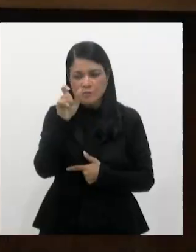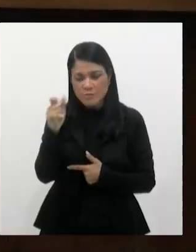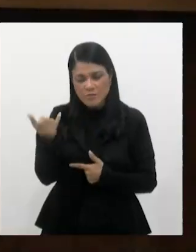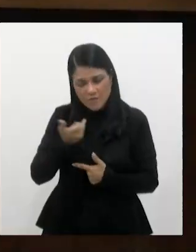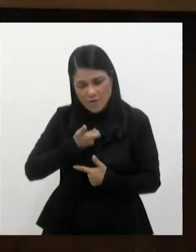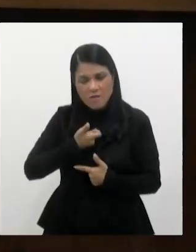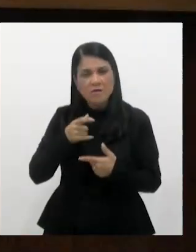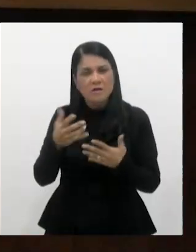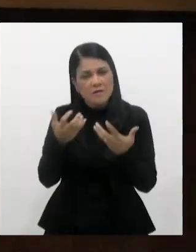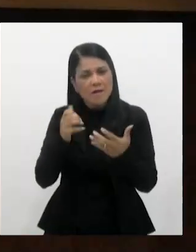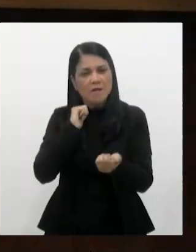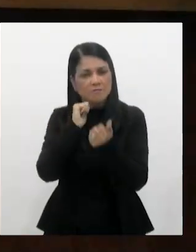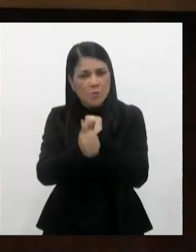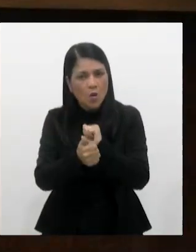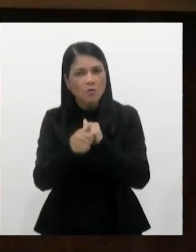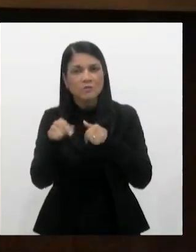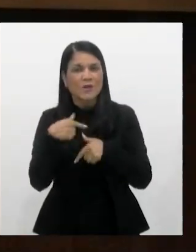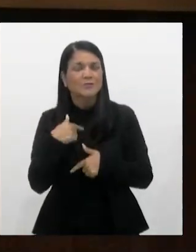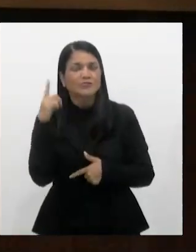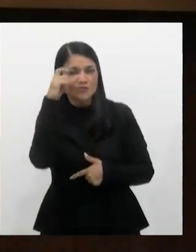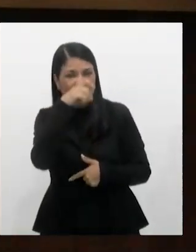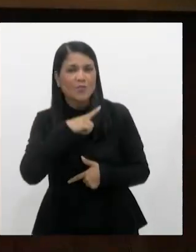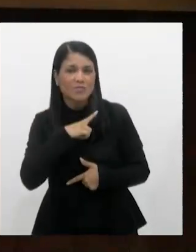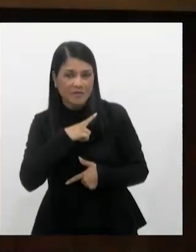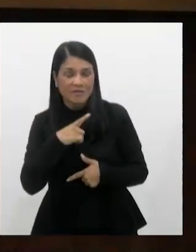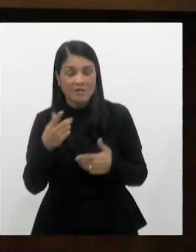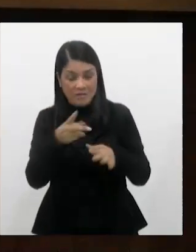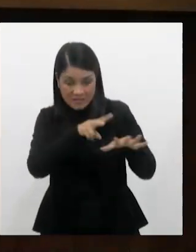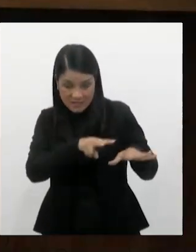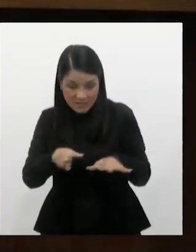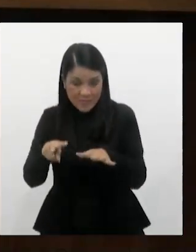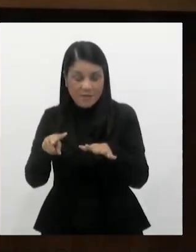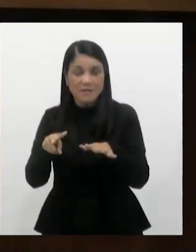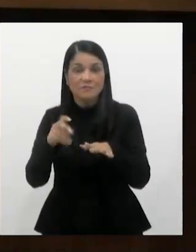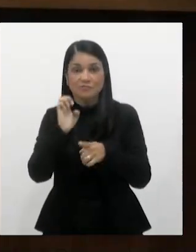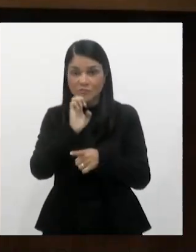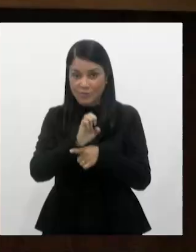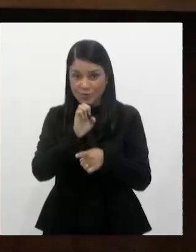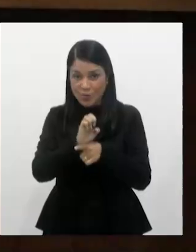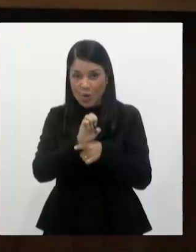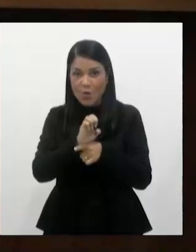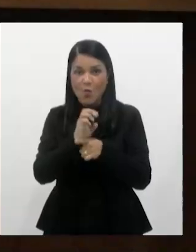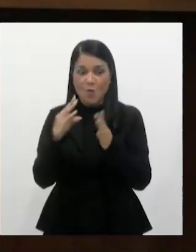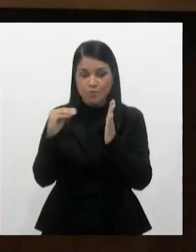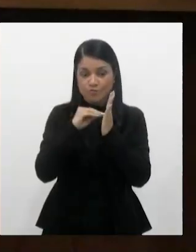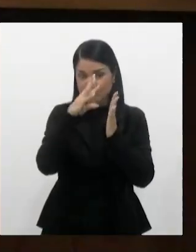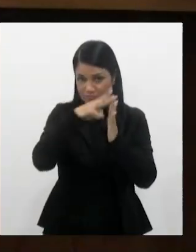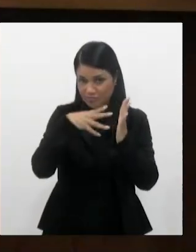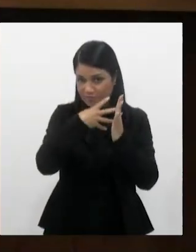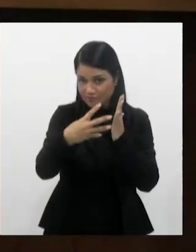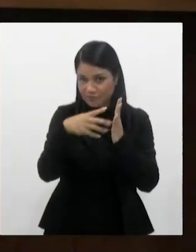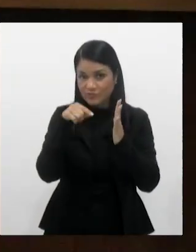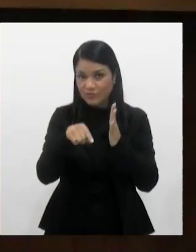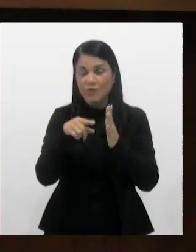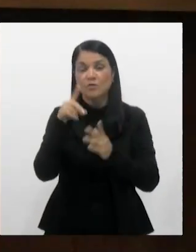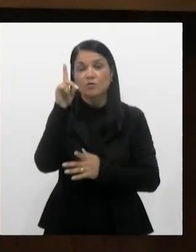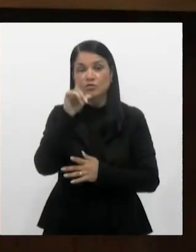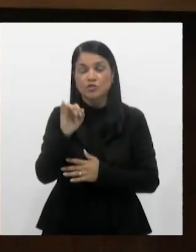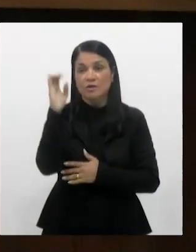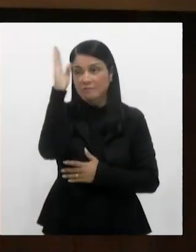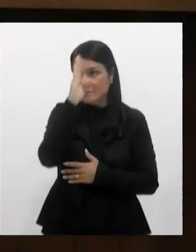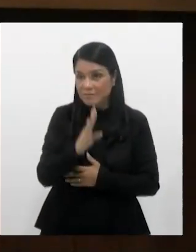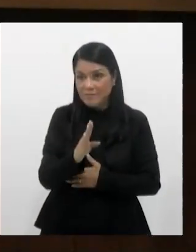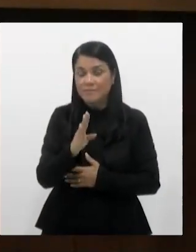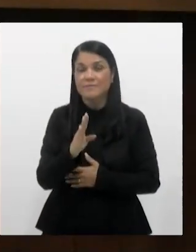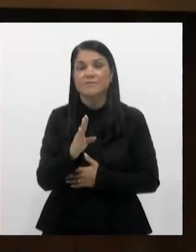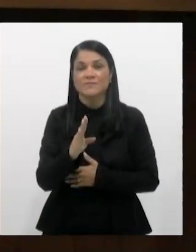dificuldade. Então, criar uma Semana Estadual que está no mesmo... que contempla o mesmo dia também nacional dos surdos,